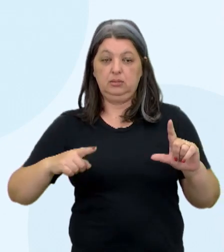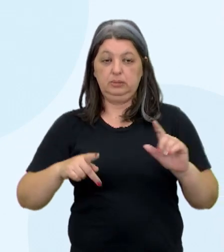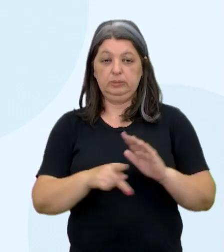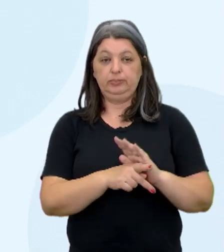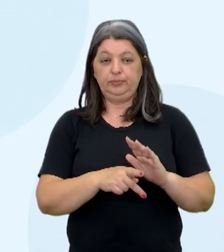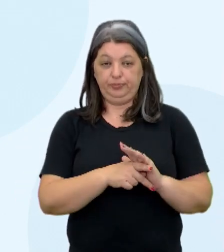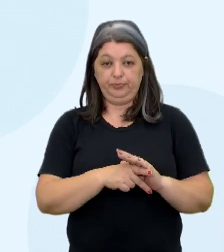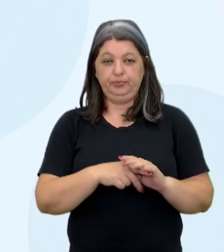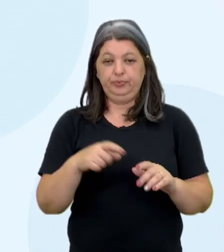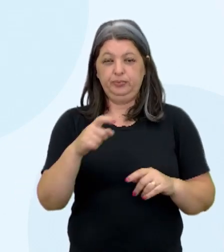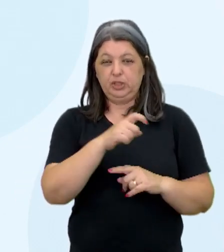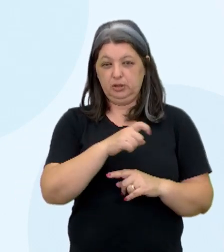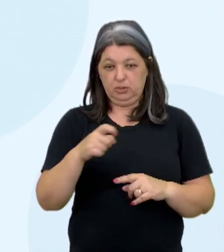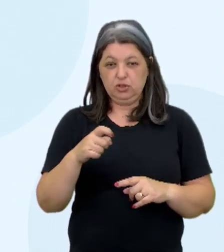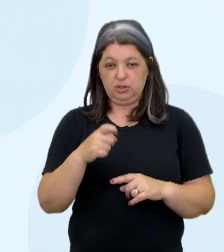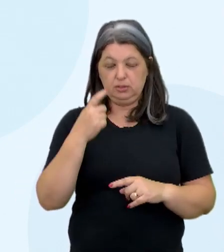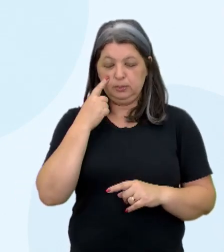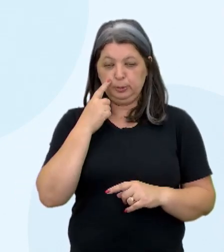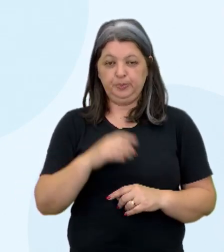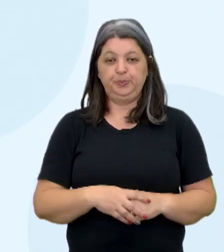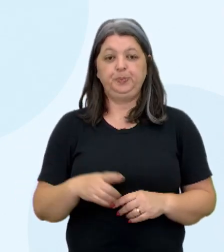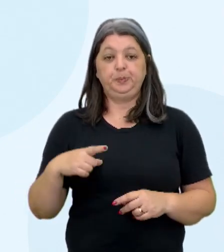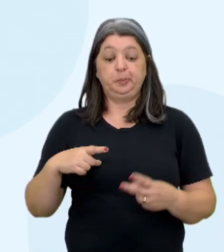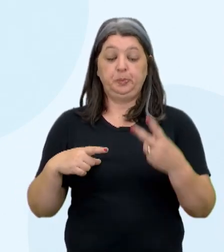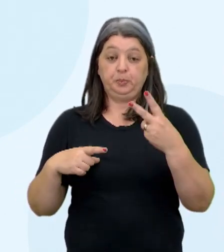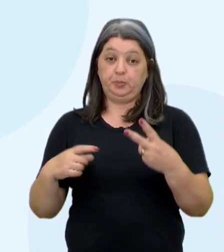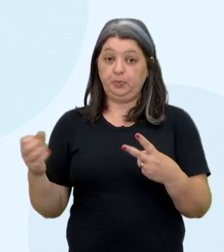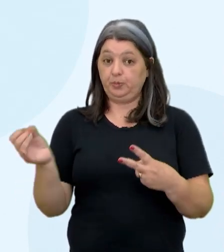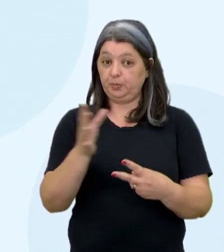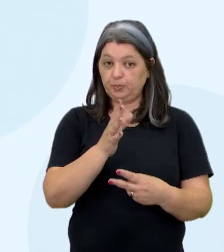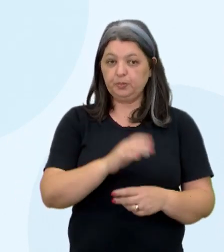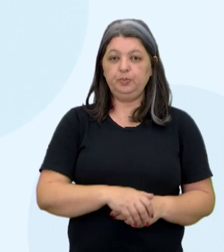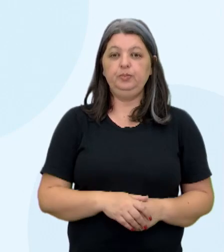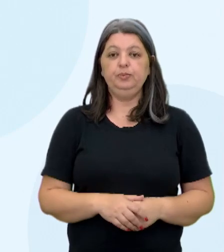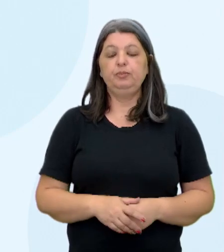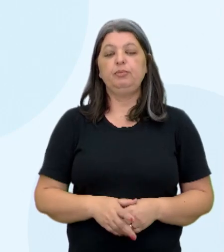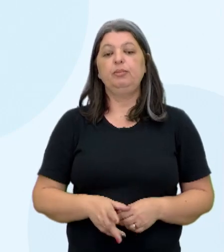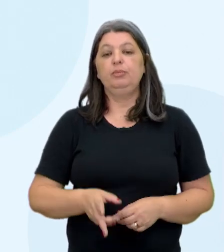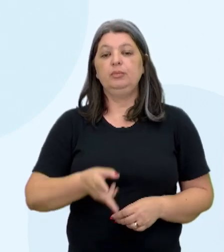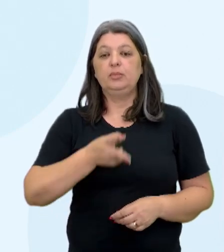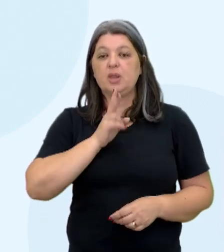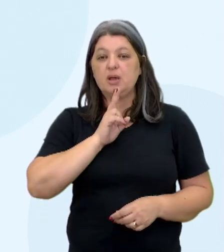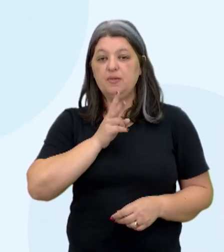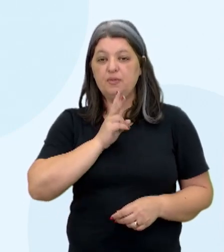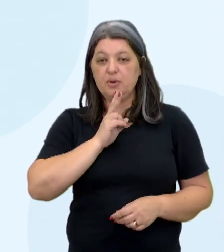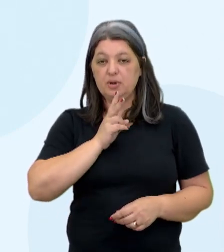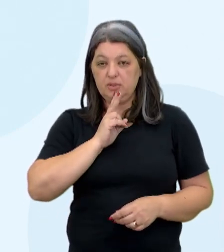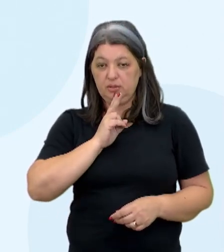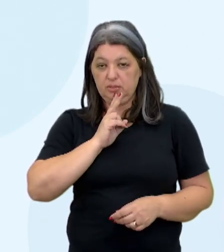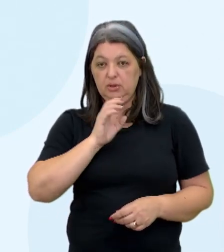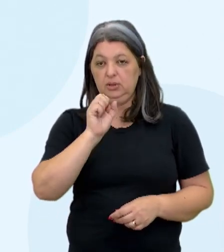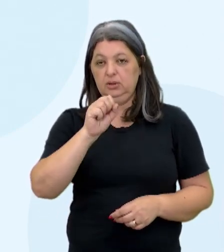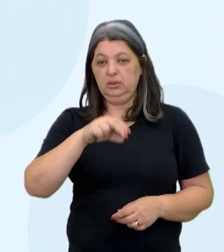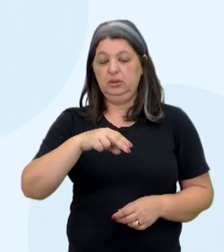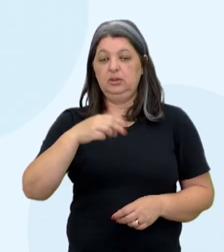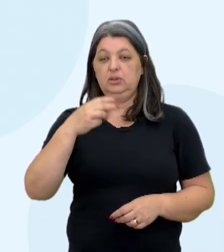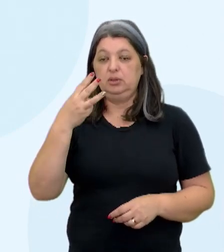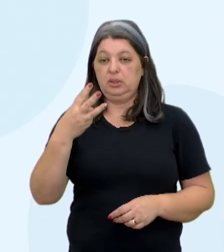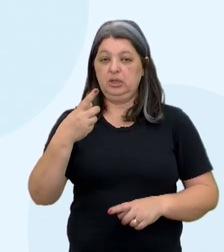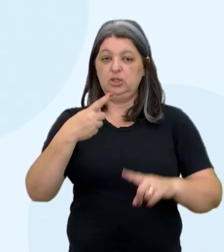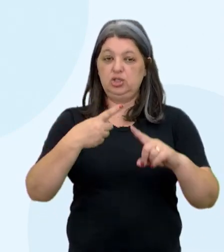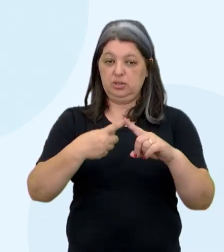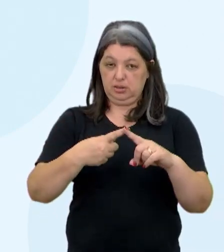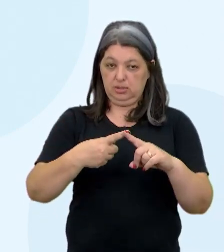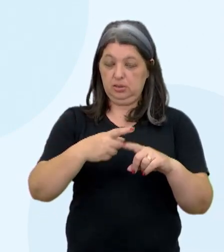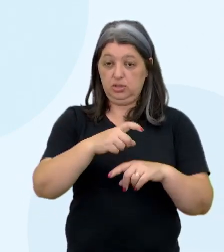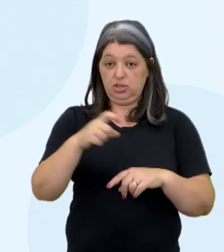seno de x em vermelho? A gente quer duas novas funções. A verde, que é seno de 3x, e em azul,